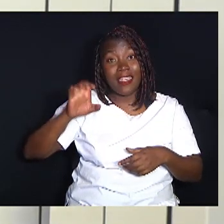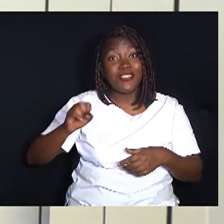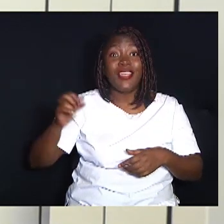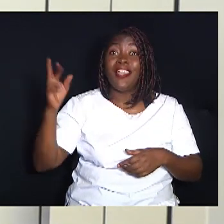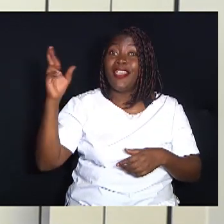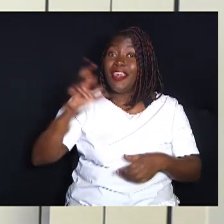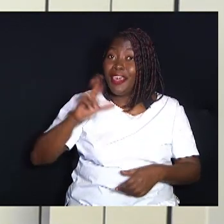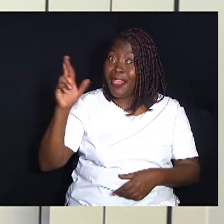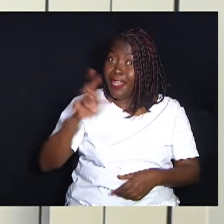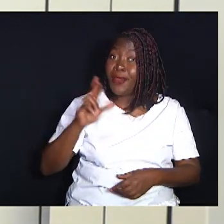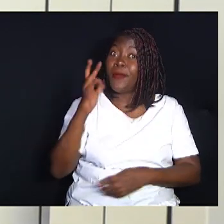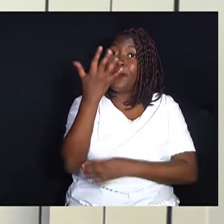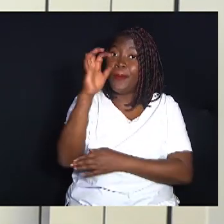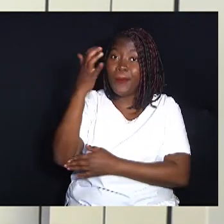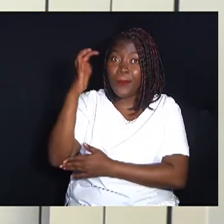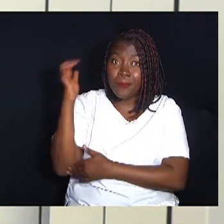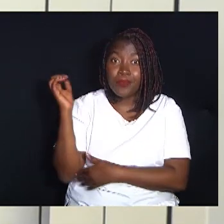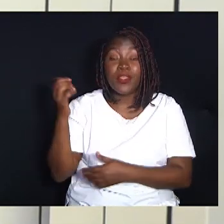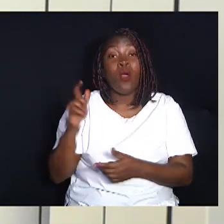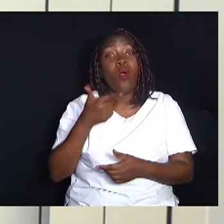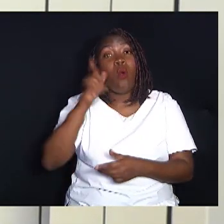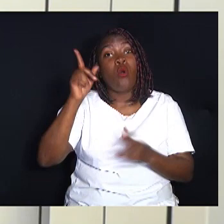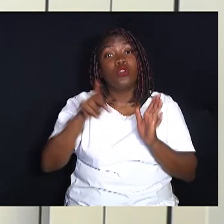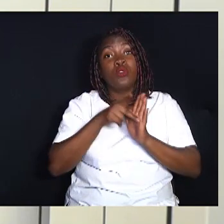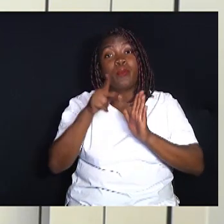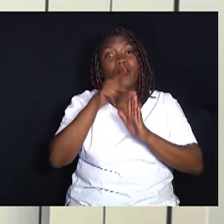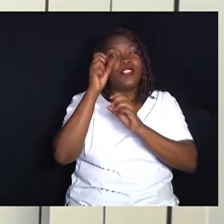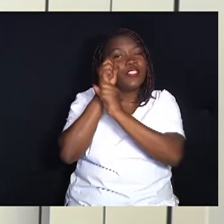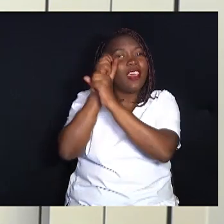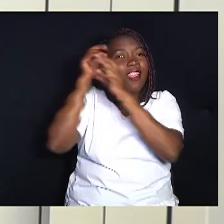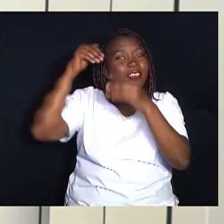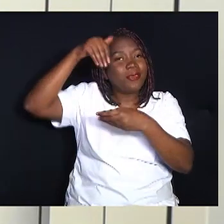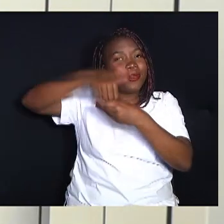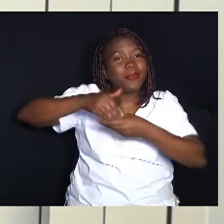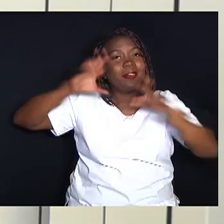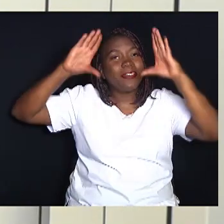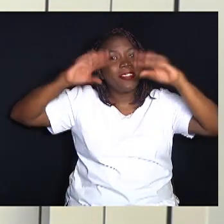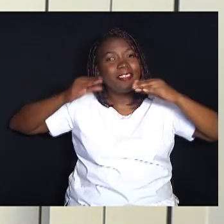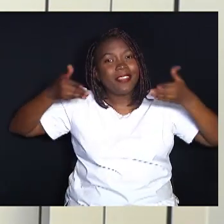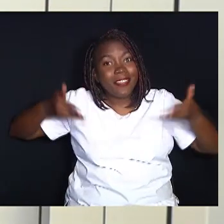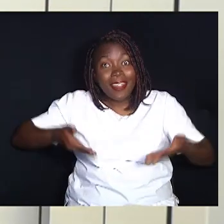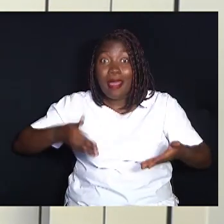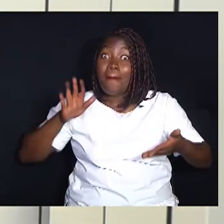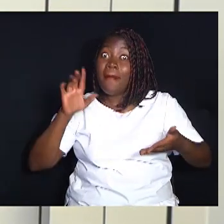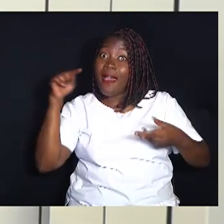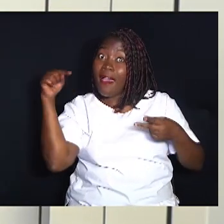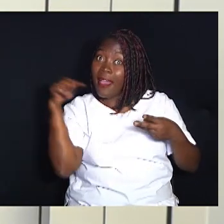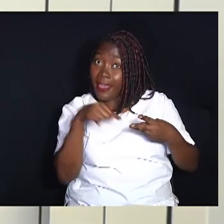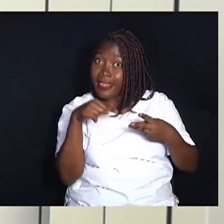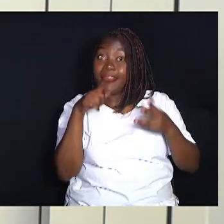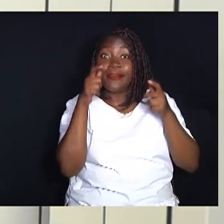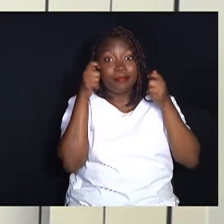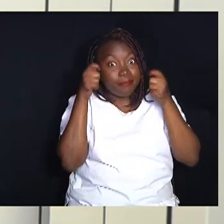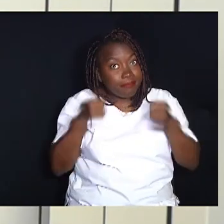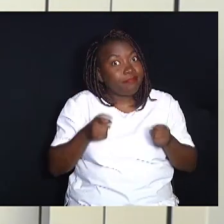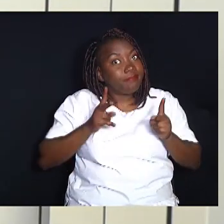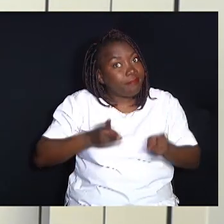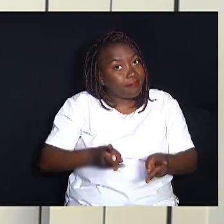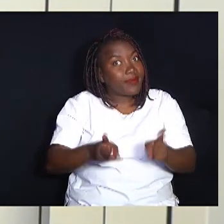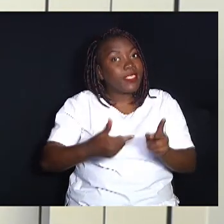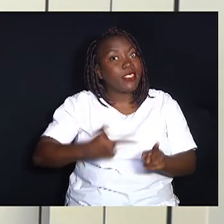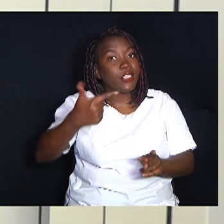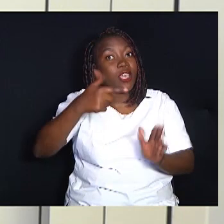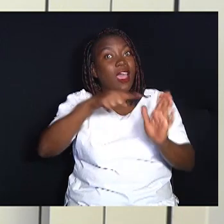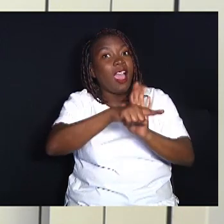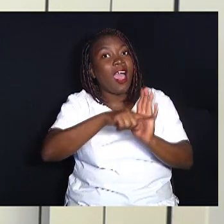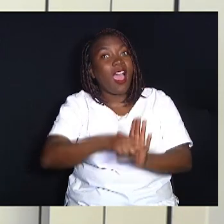ambiental. Outro projeto que está previsto para votação nesta noite, só que este em definitivo, portanto em segunda análise, é